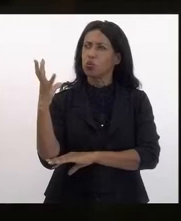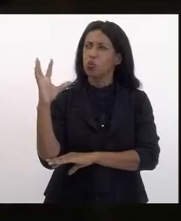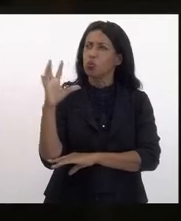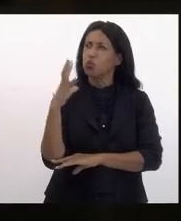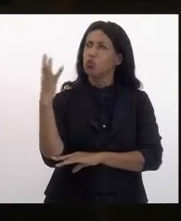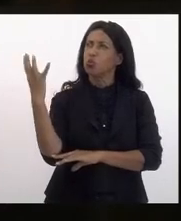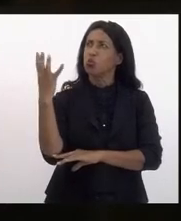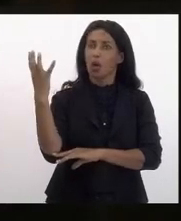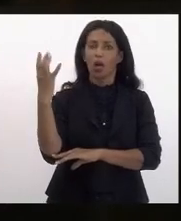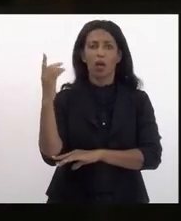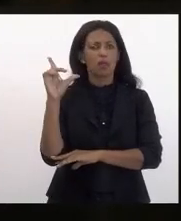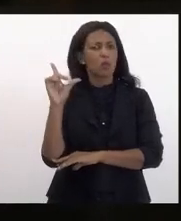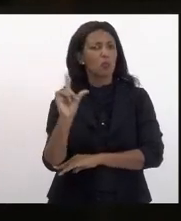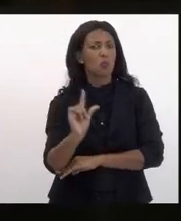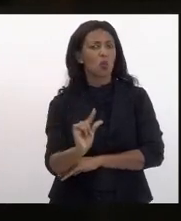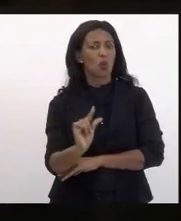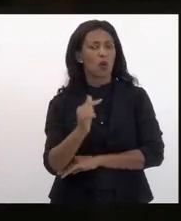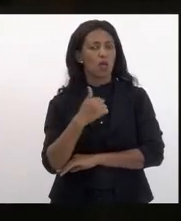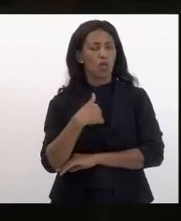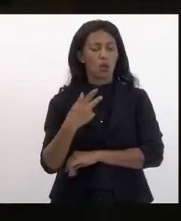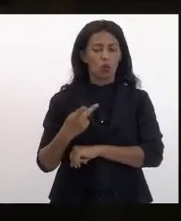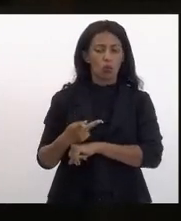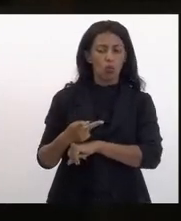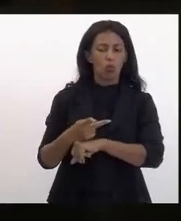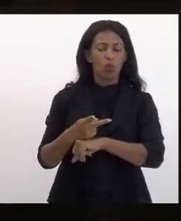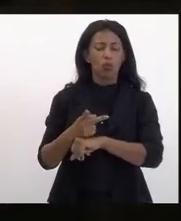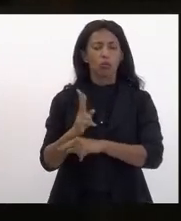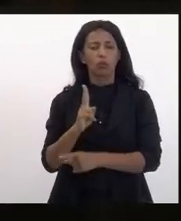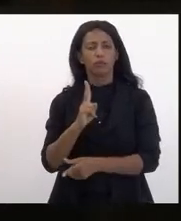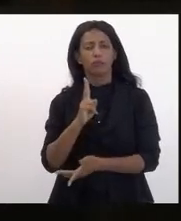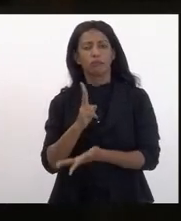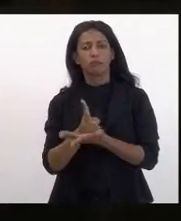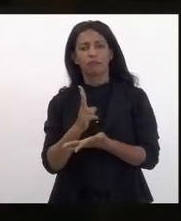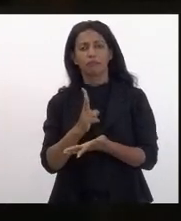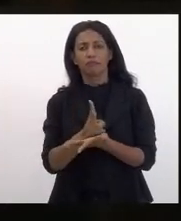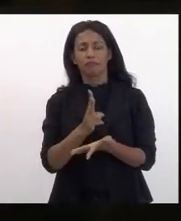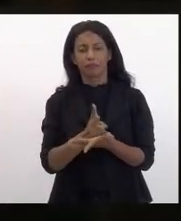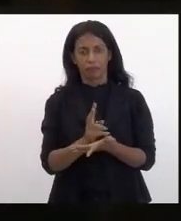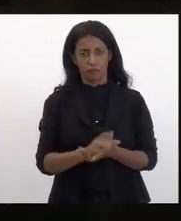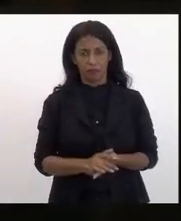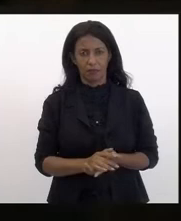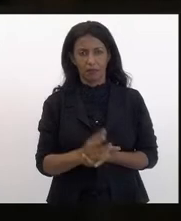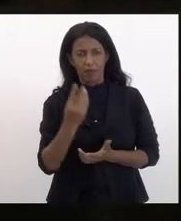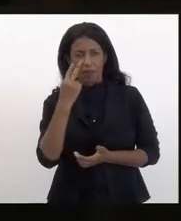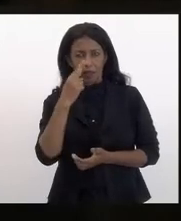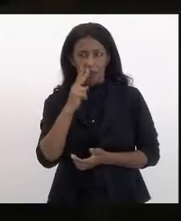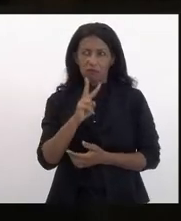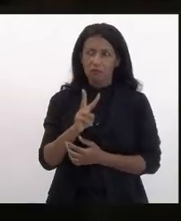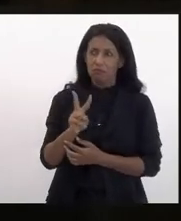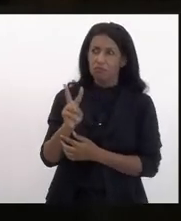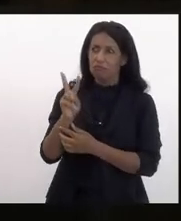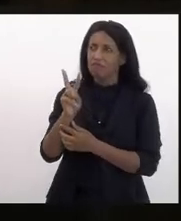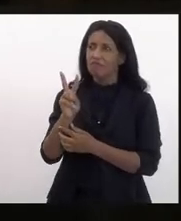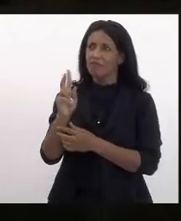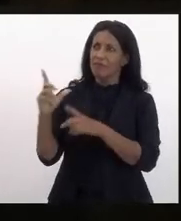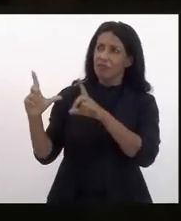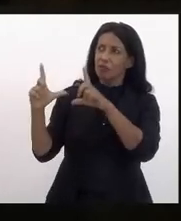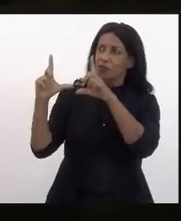Por acaso, eu procuro sempre ir ver e